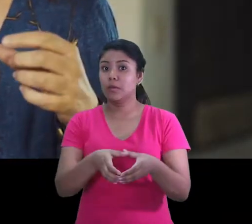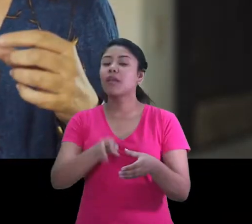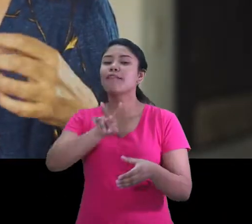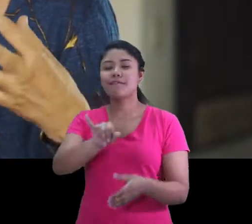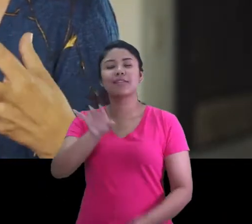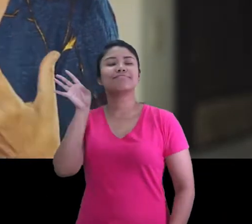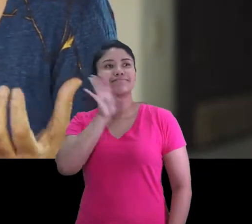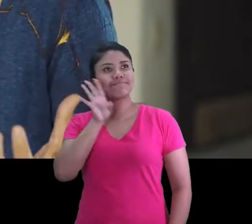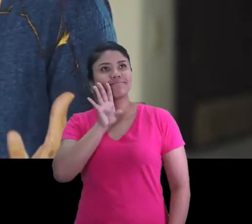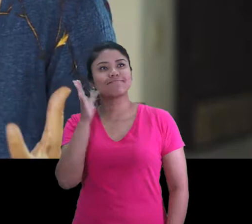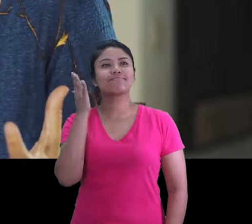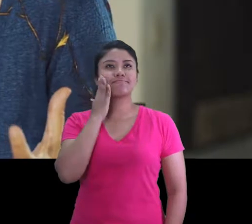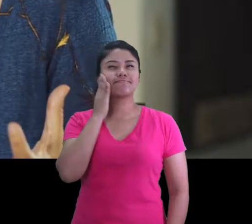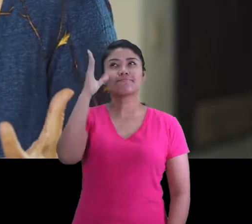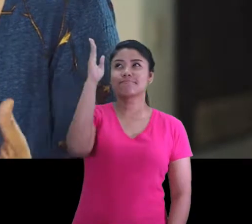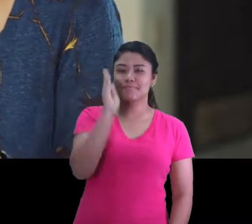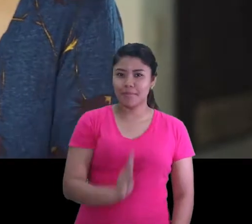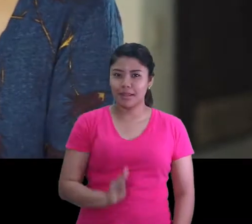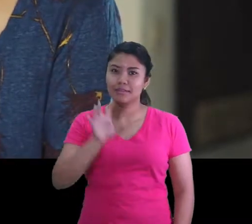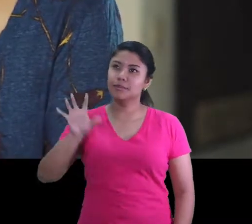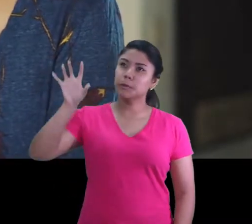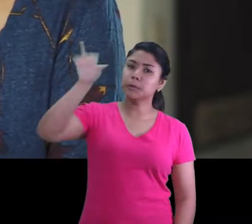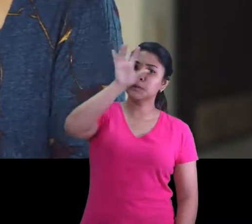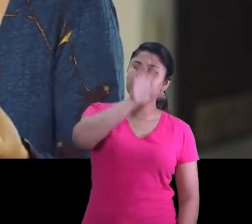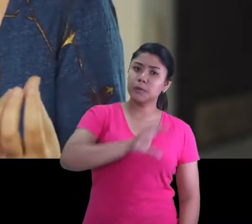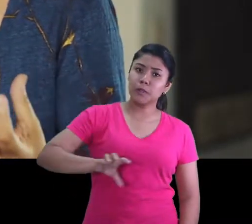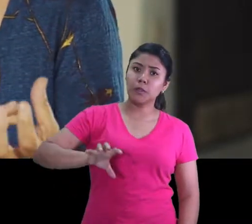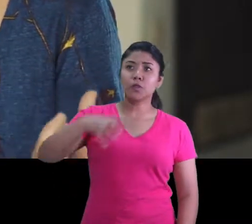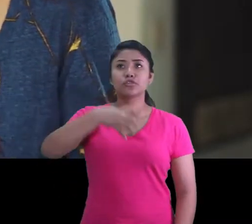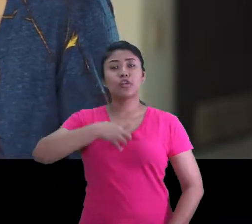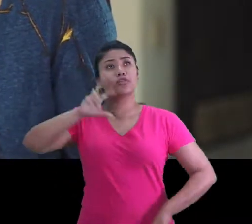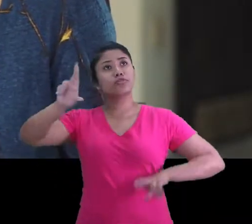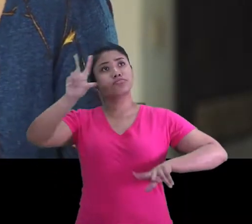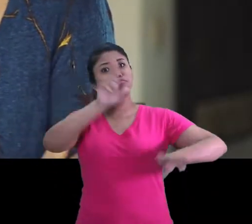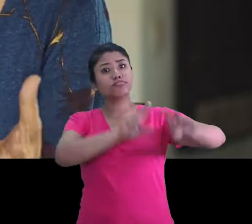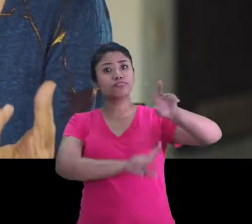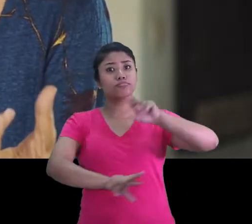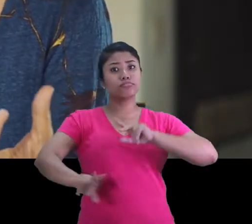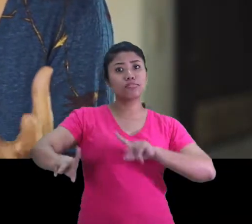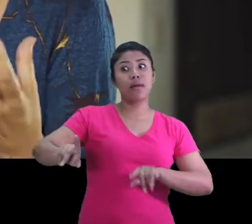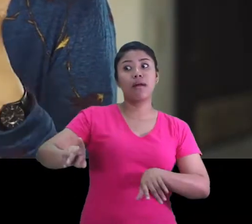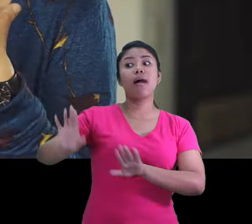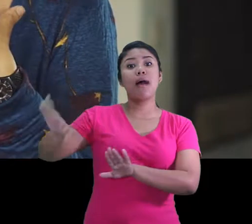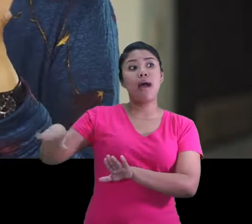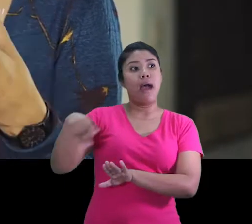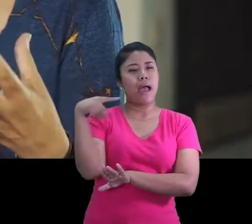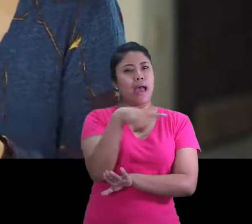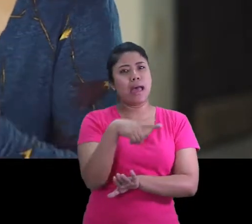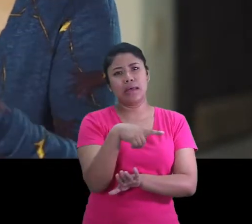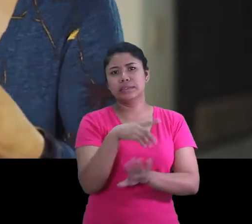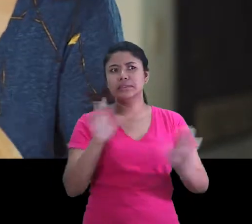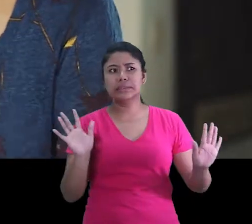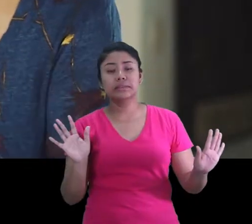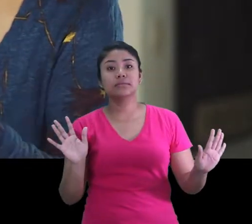coletiva, vai ser muito bacana você saber que em cada região se faz de um jeito, né? Contar